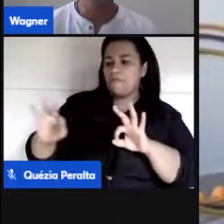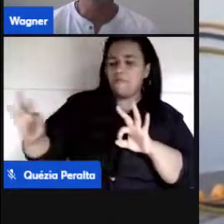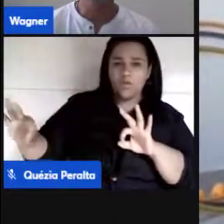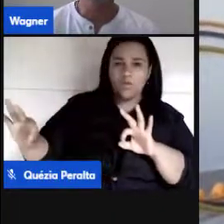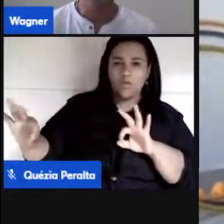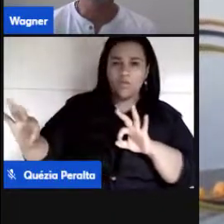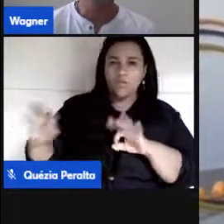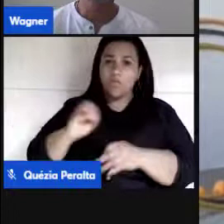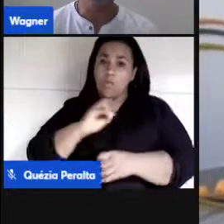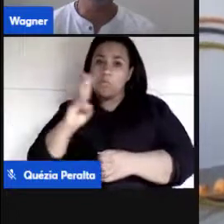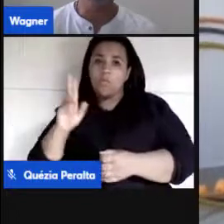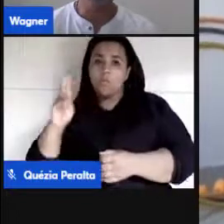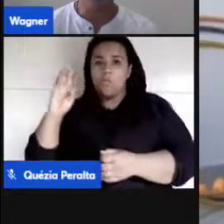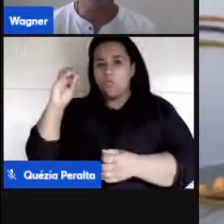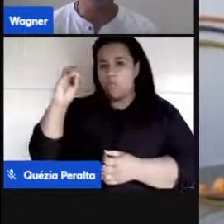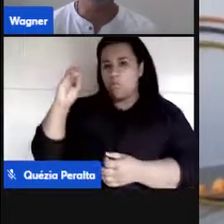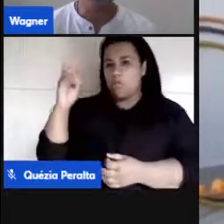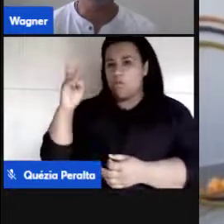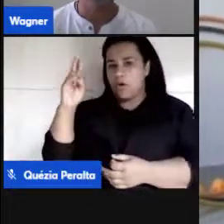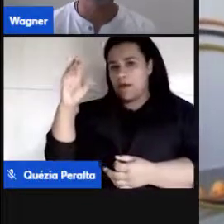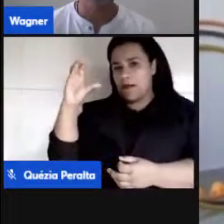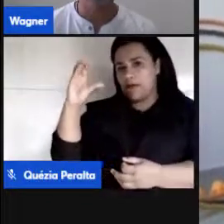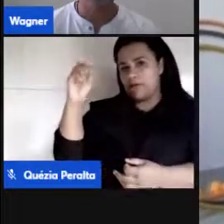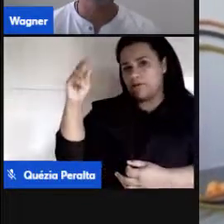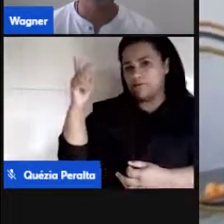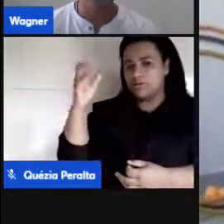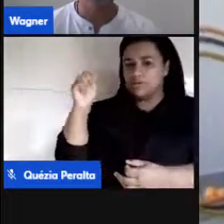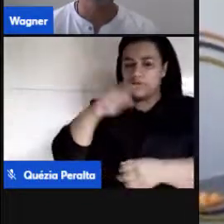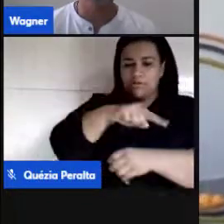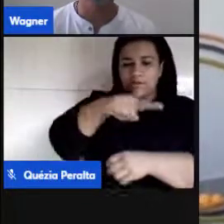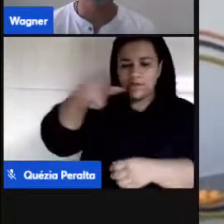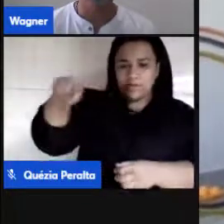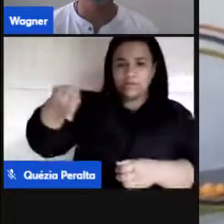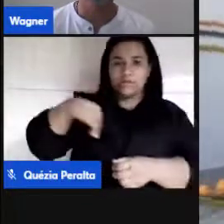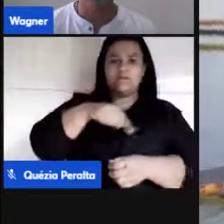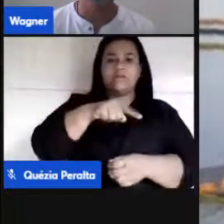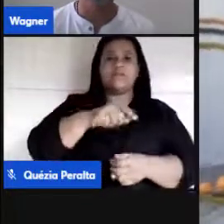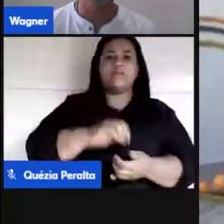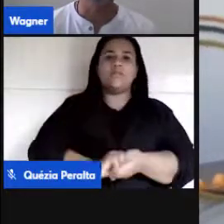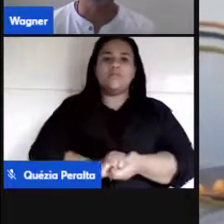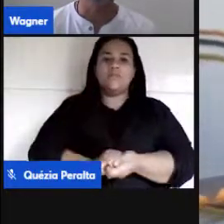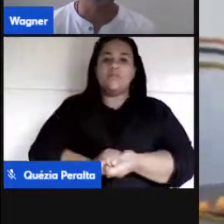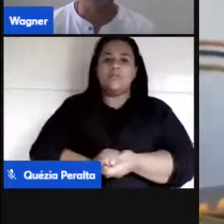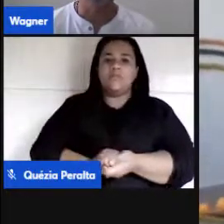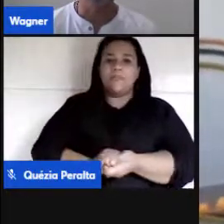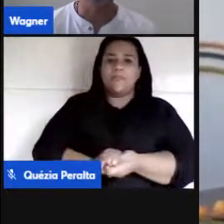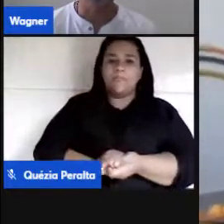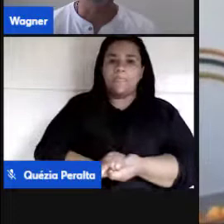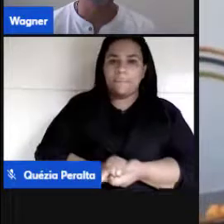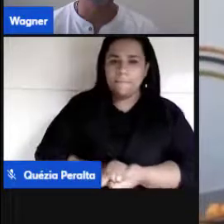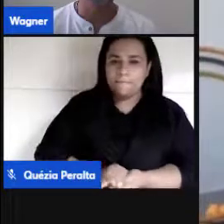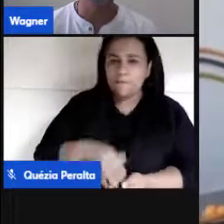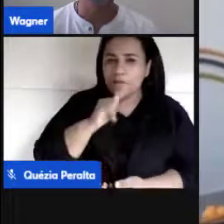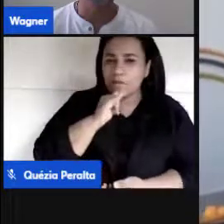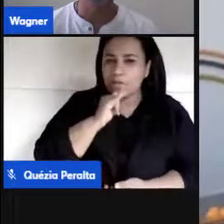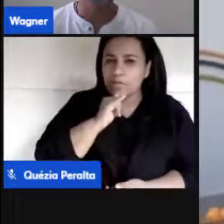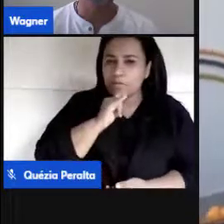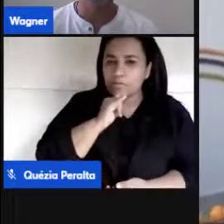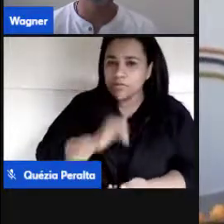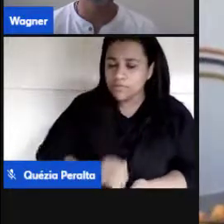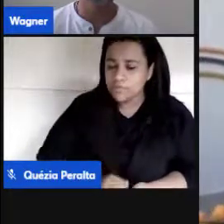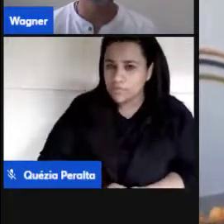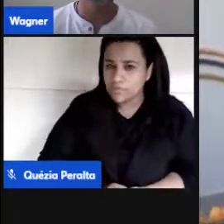e fazer a circunferência. Nós vamos simular a amarelinha, trabalhando muito a questão do equilíbrio.